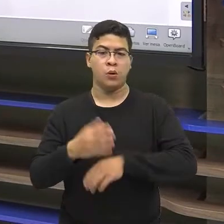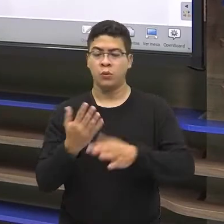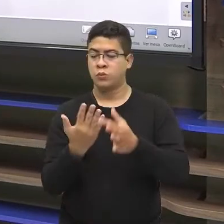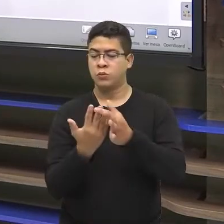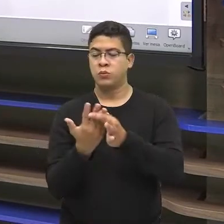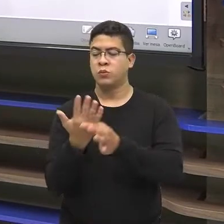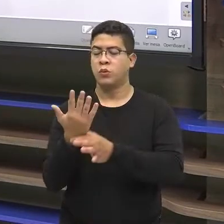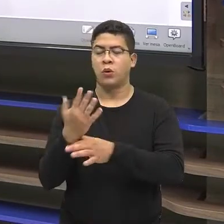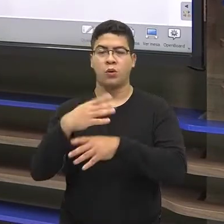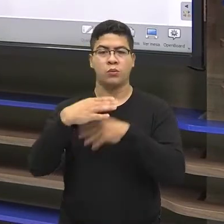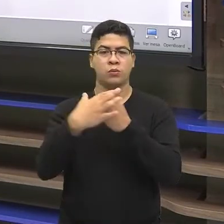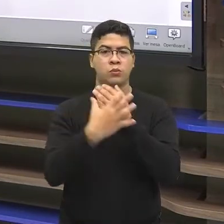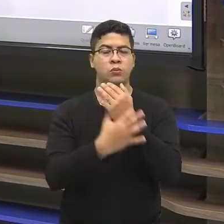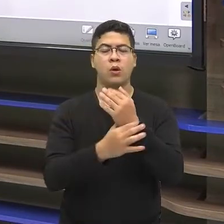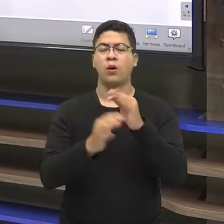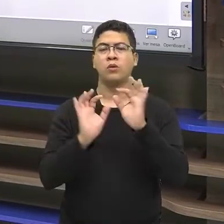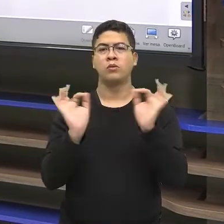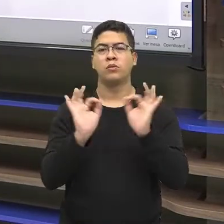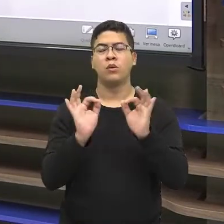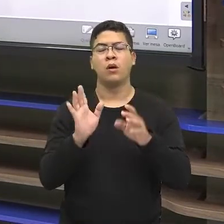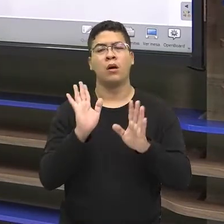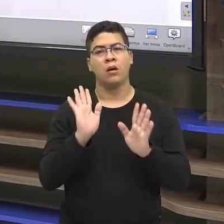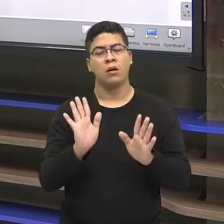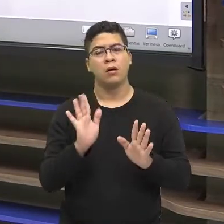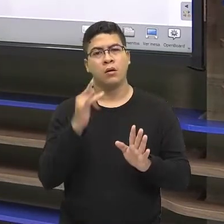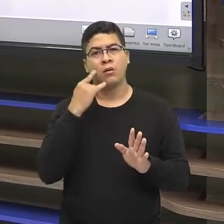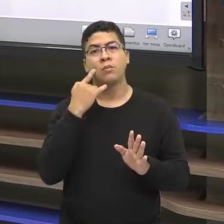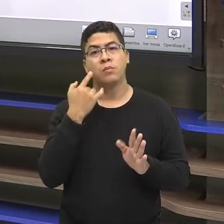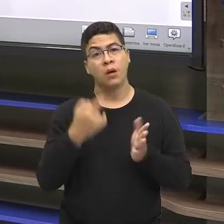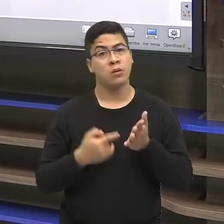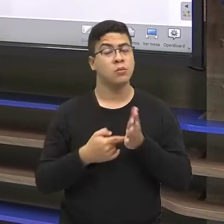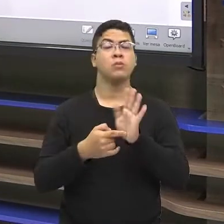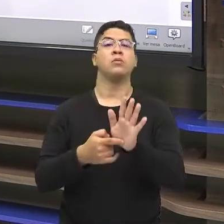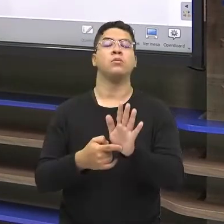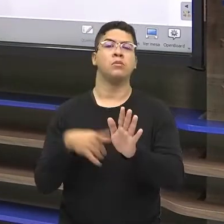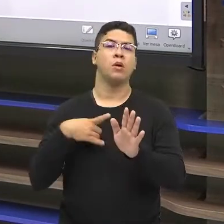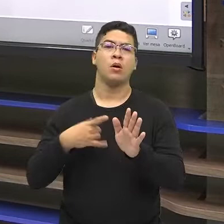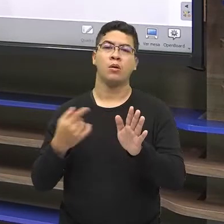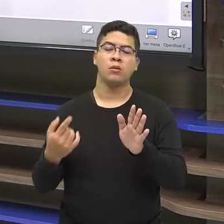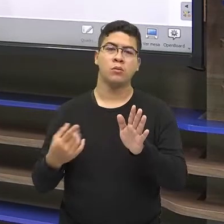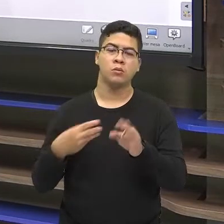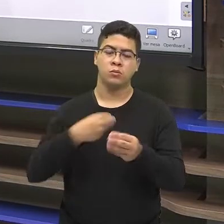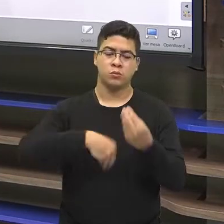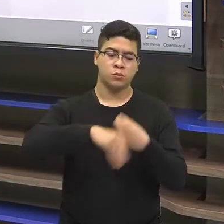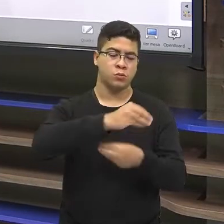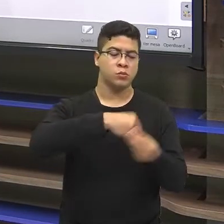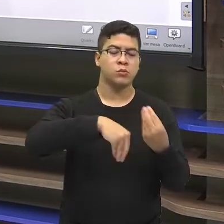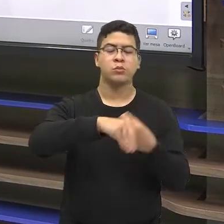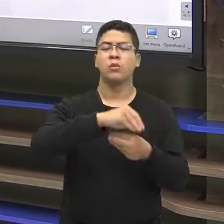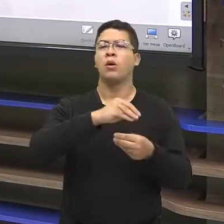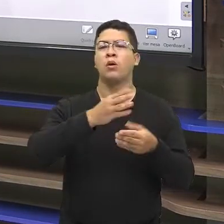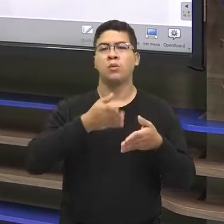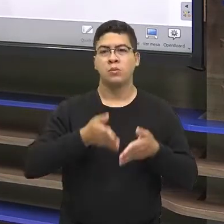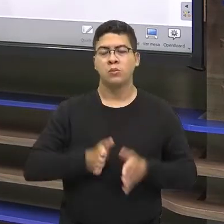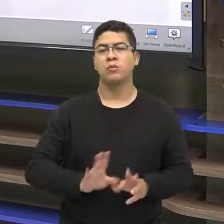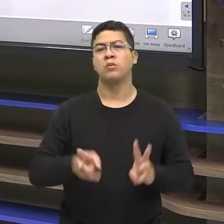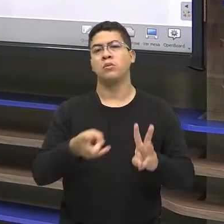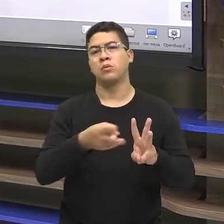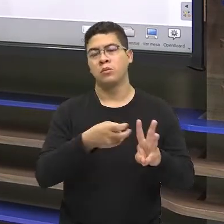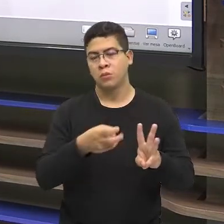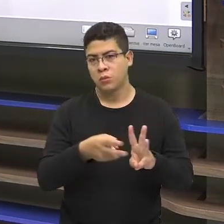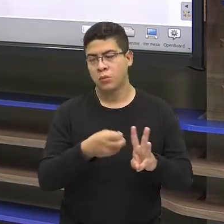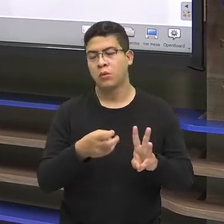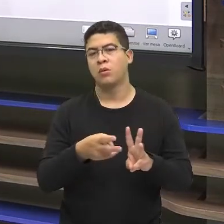e dos pés. Então, é uma representação da formação, da gênese do povo brasileiro, índio,